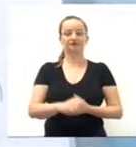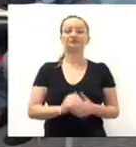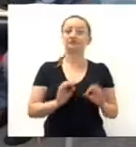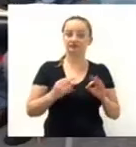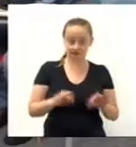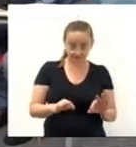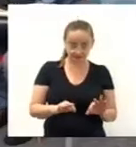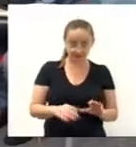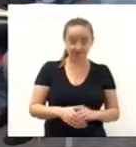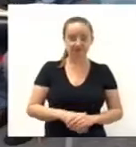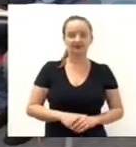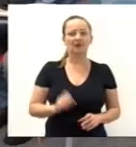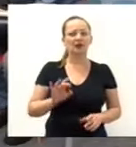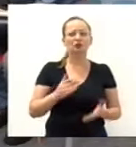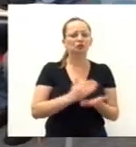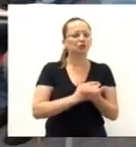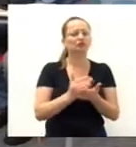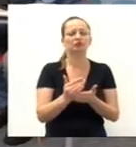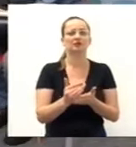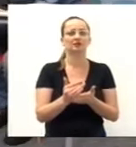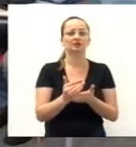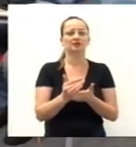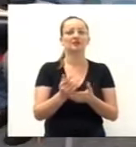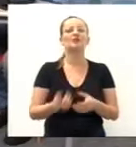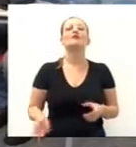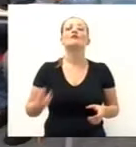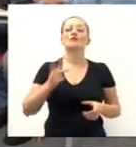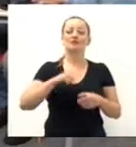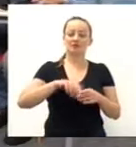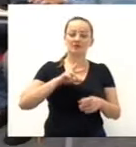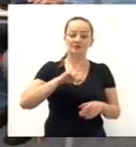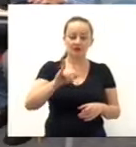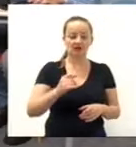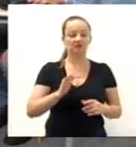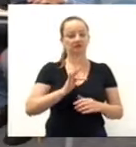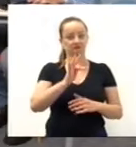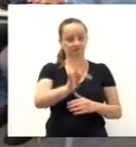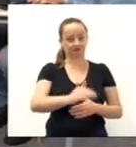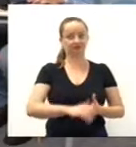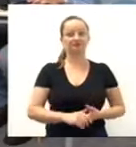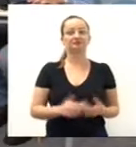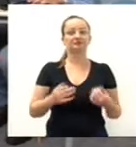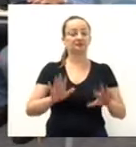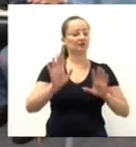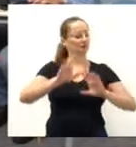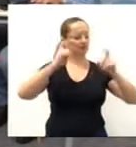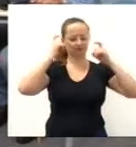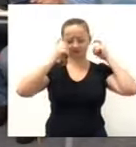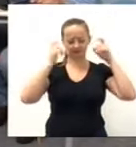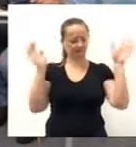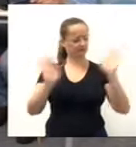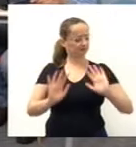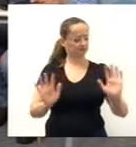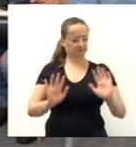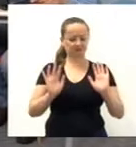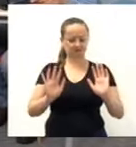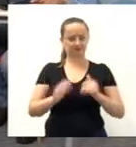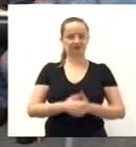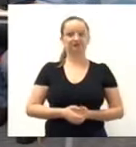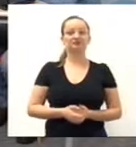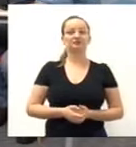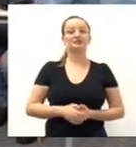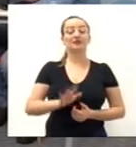certo? Então, é só um início, nós retornaremos futuramente, tá? Não se preocupe com isso.